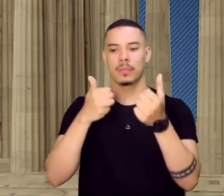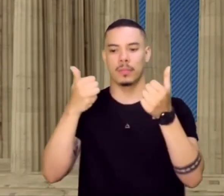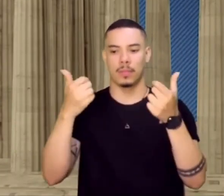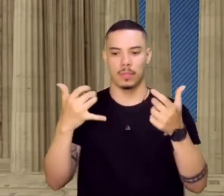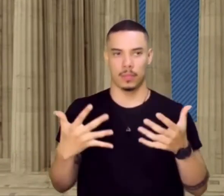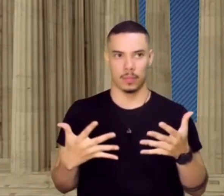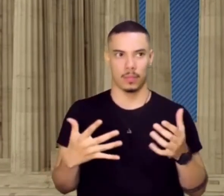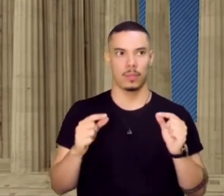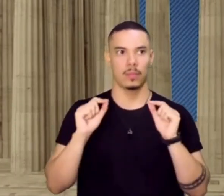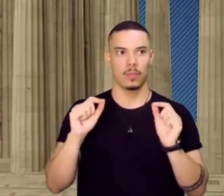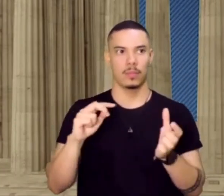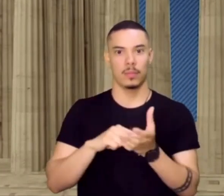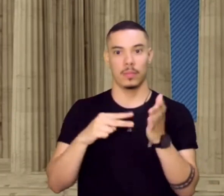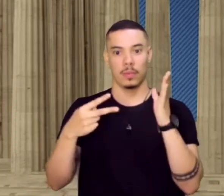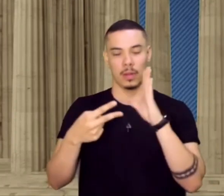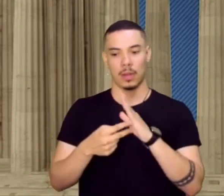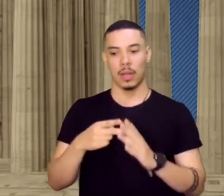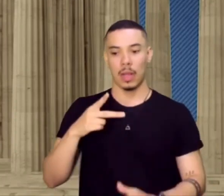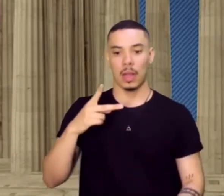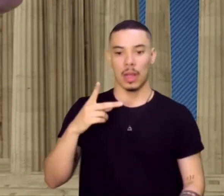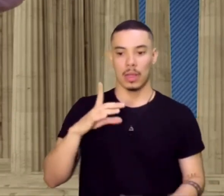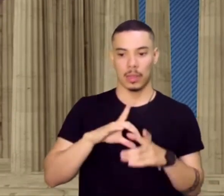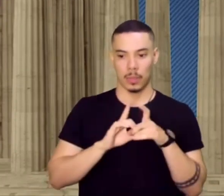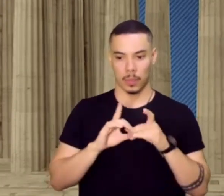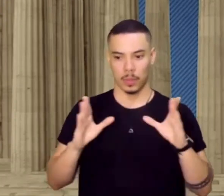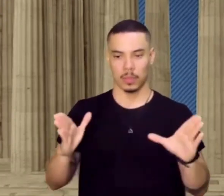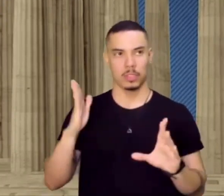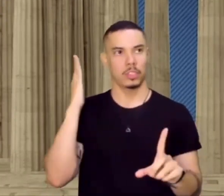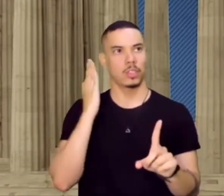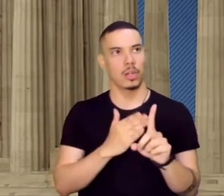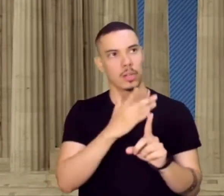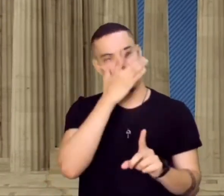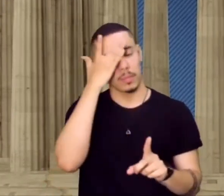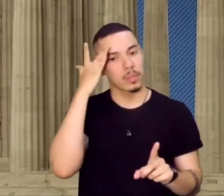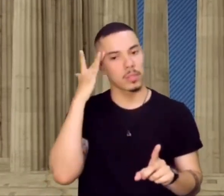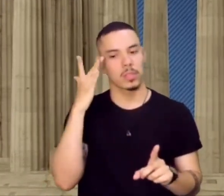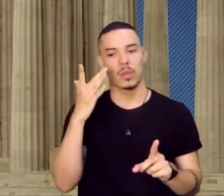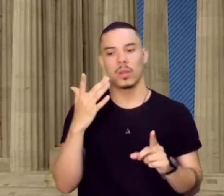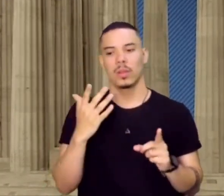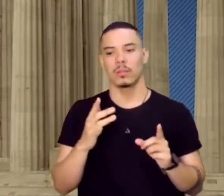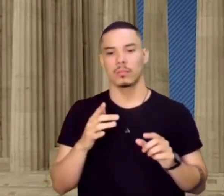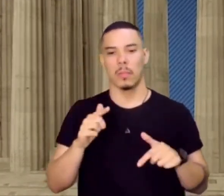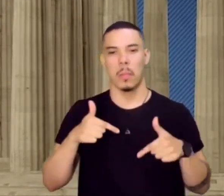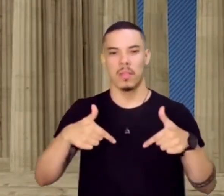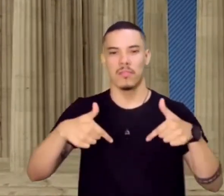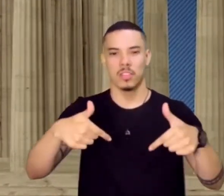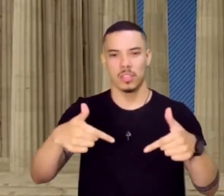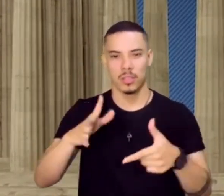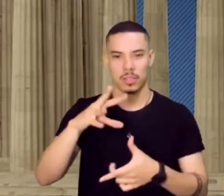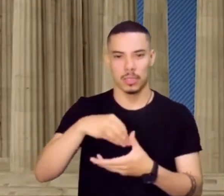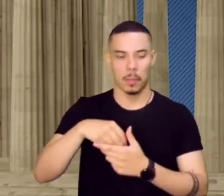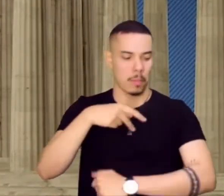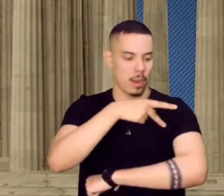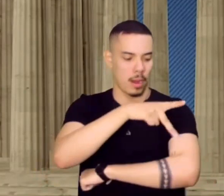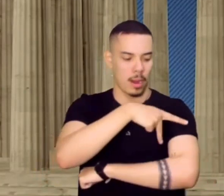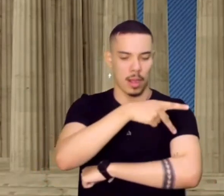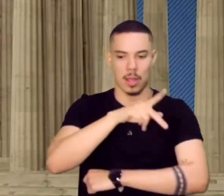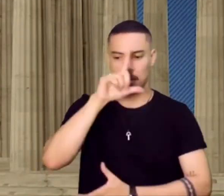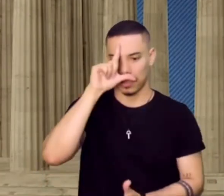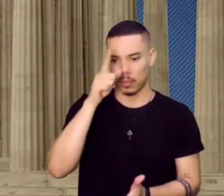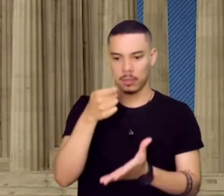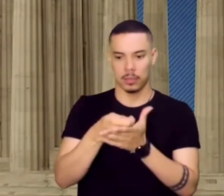democracia direta, onde as pessoas iam na praça para manifestar seus interesses e discutir sobre as decisões